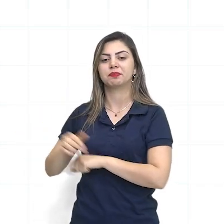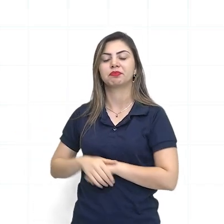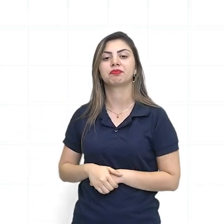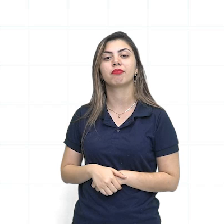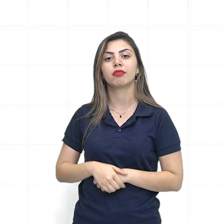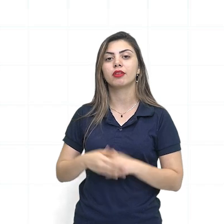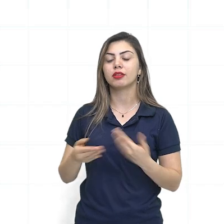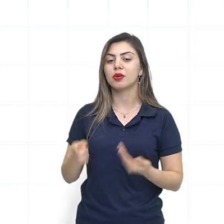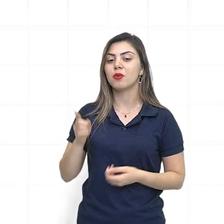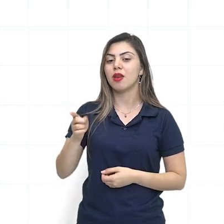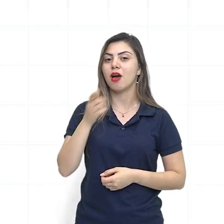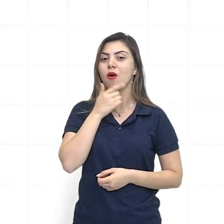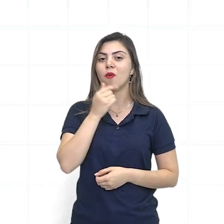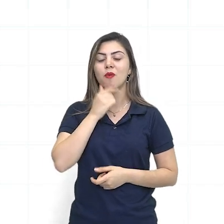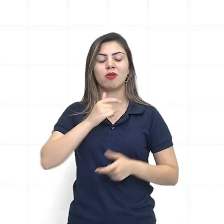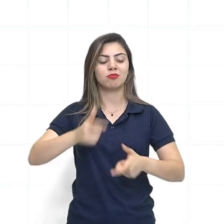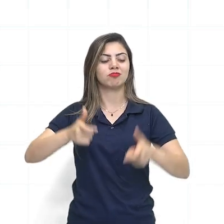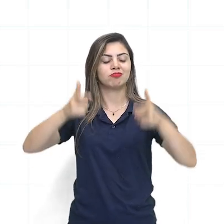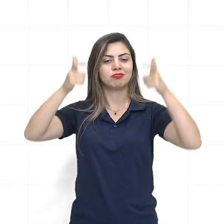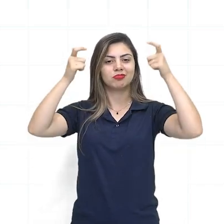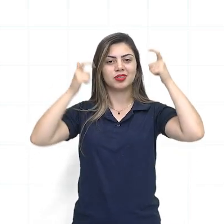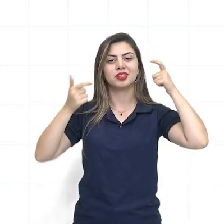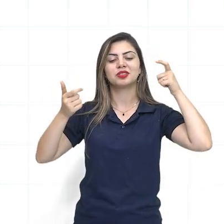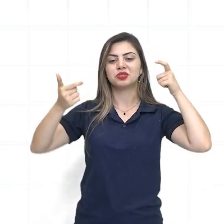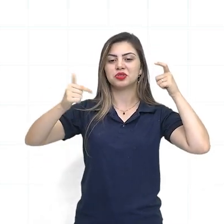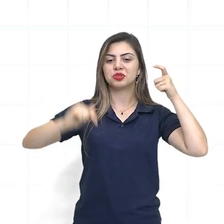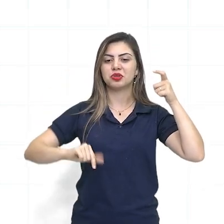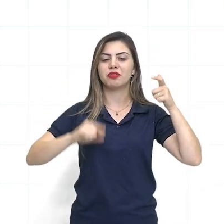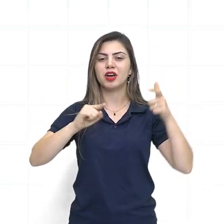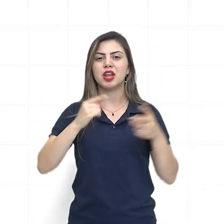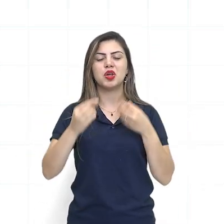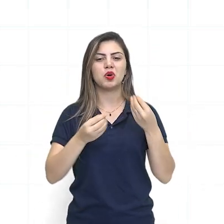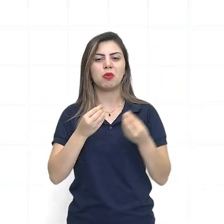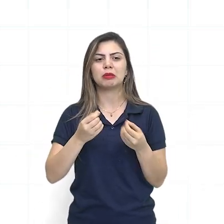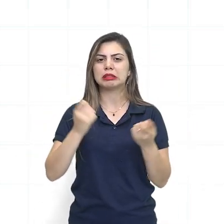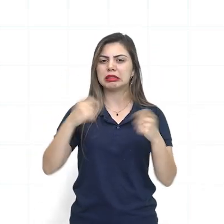Odisseu retomou seu lugar como rei, provando seu valor não